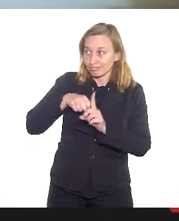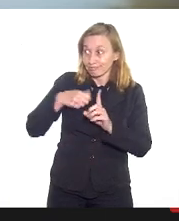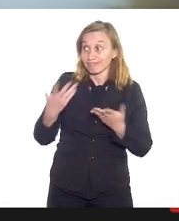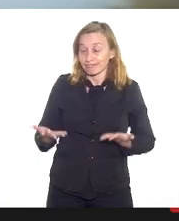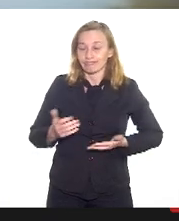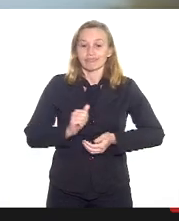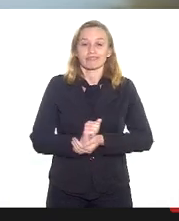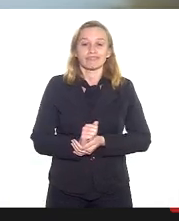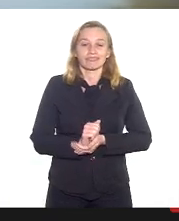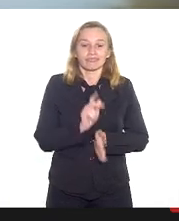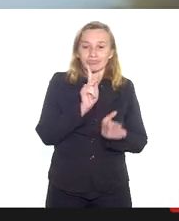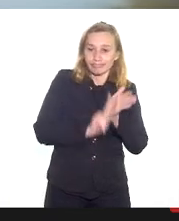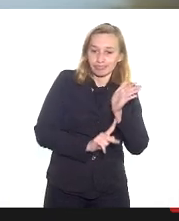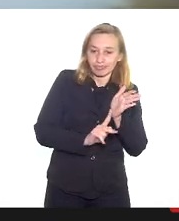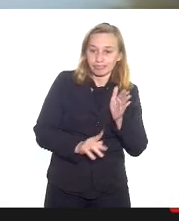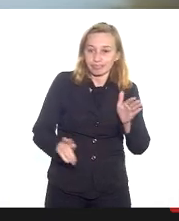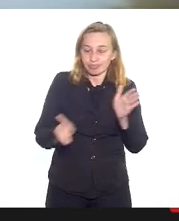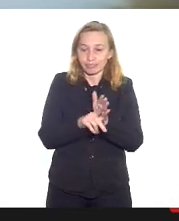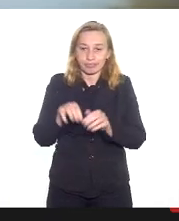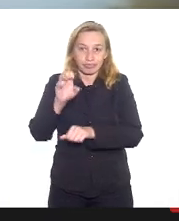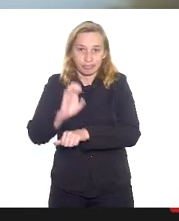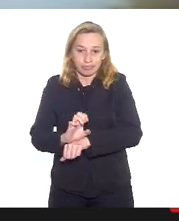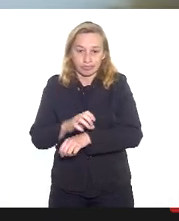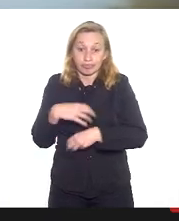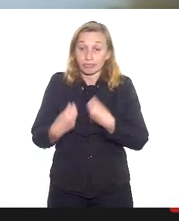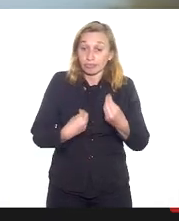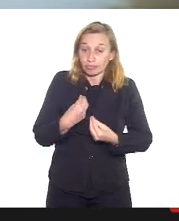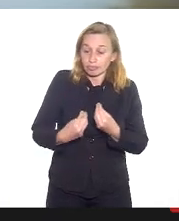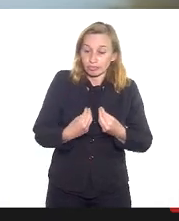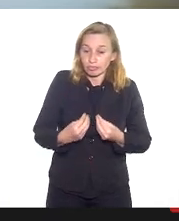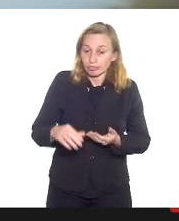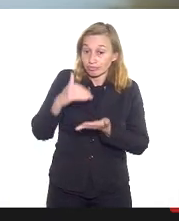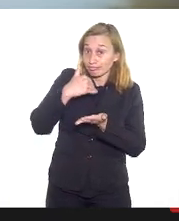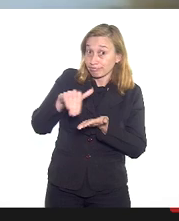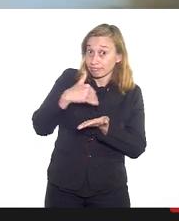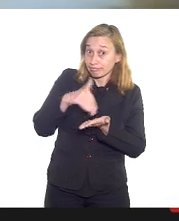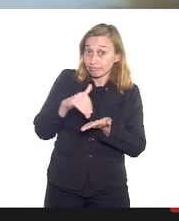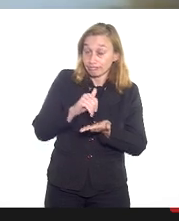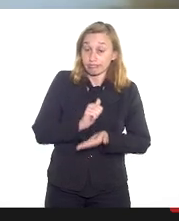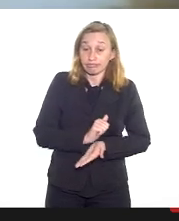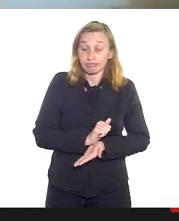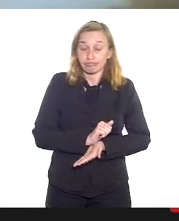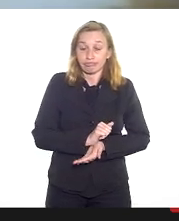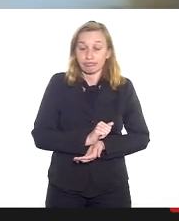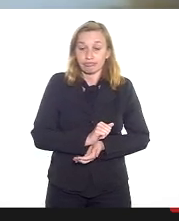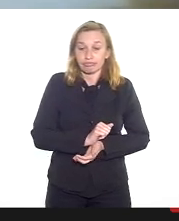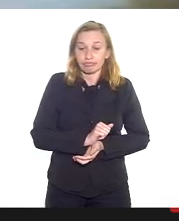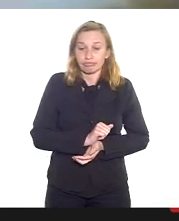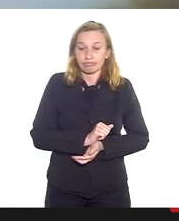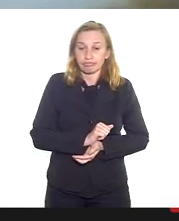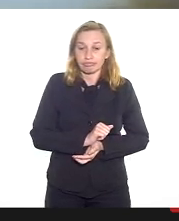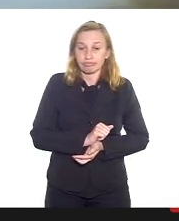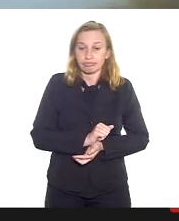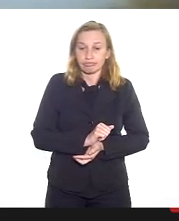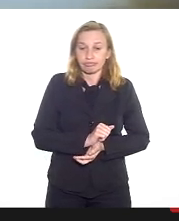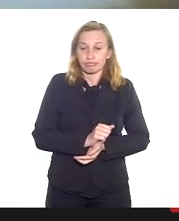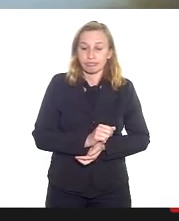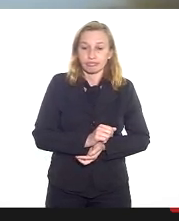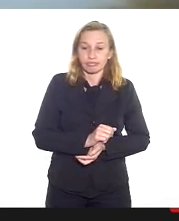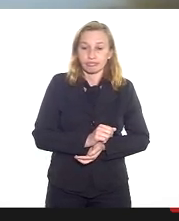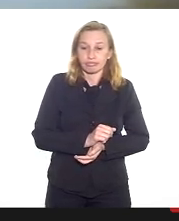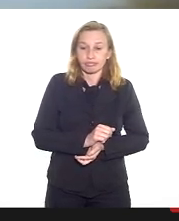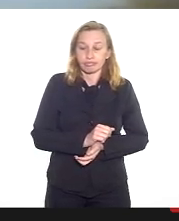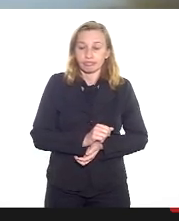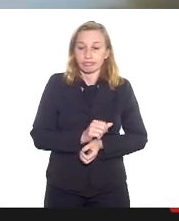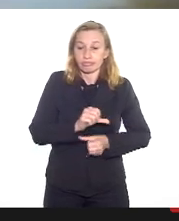ter projeto de Estado se você troca o secretário como você bebe água toda